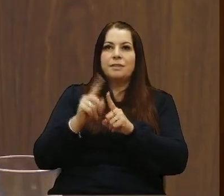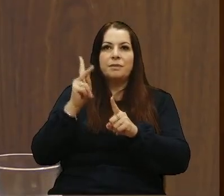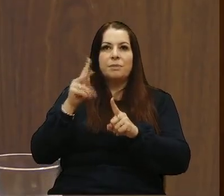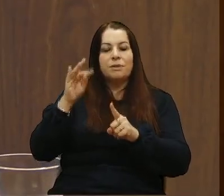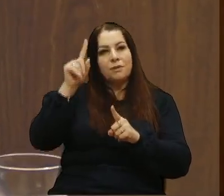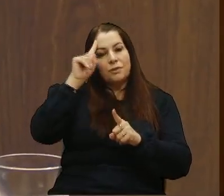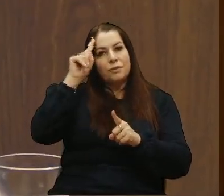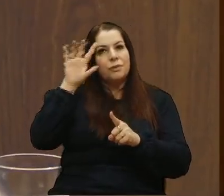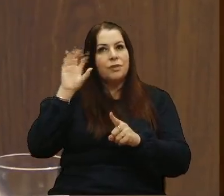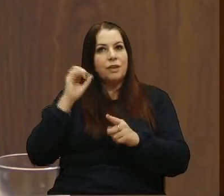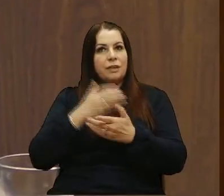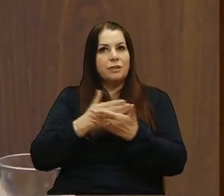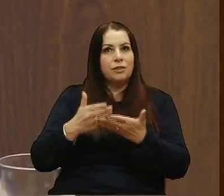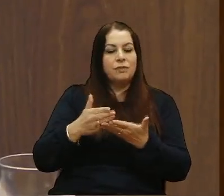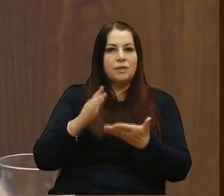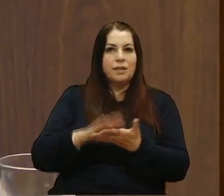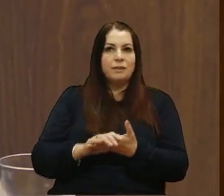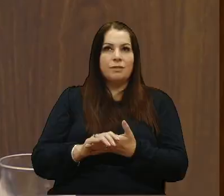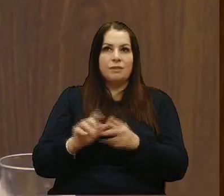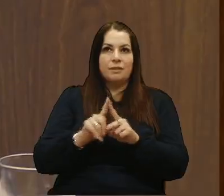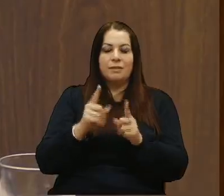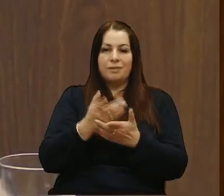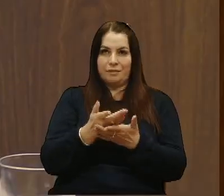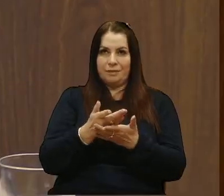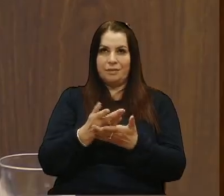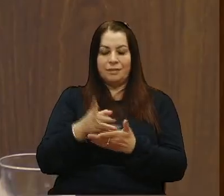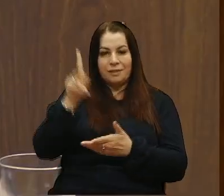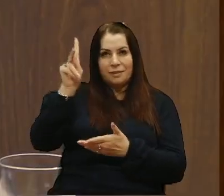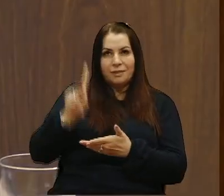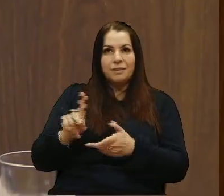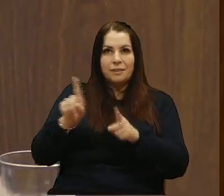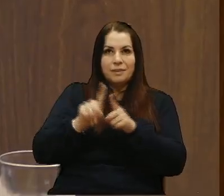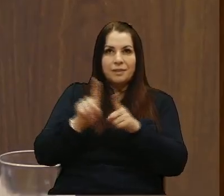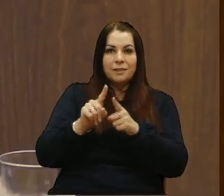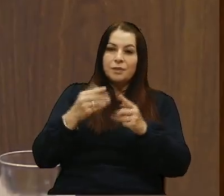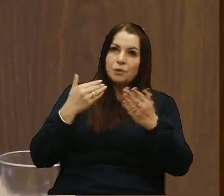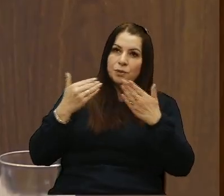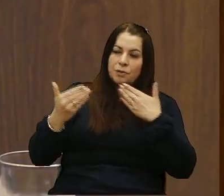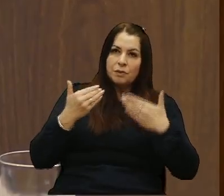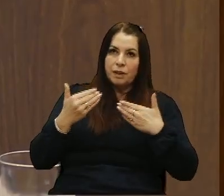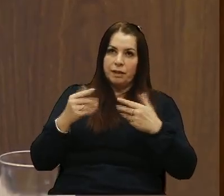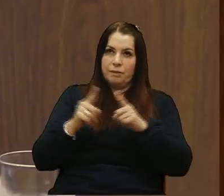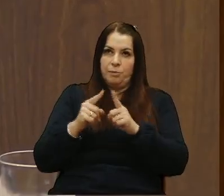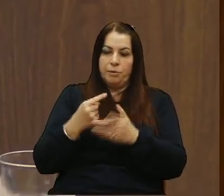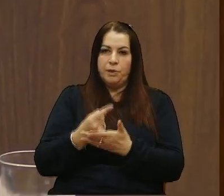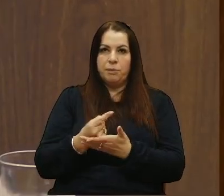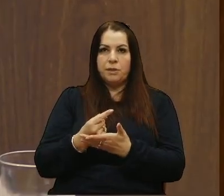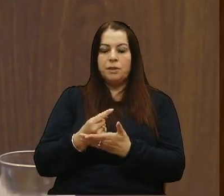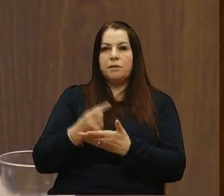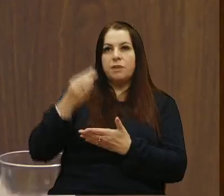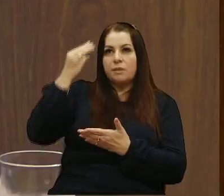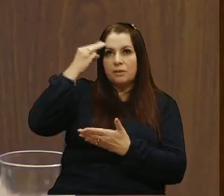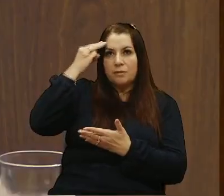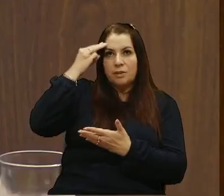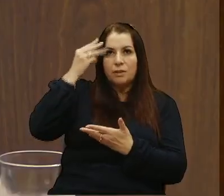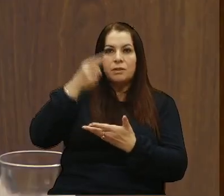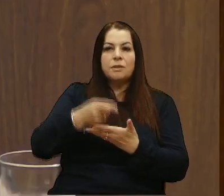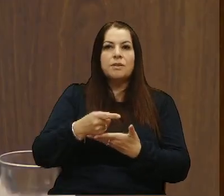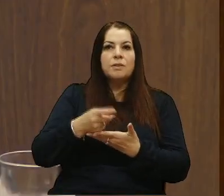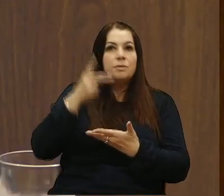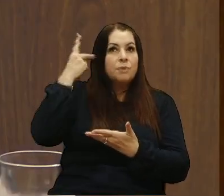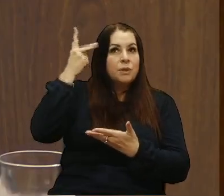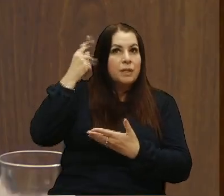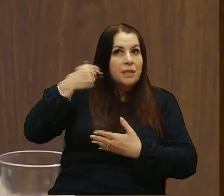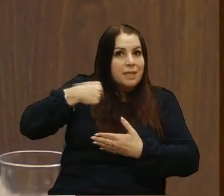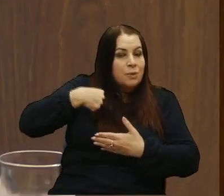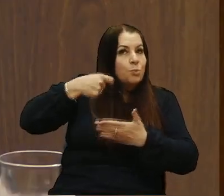todo dia. Mas é diferente quando uma pessoa duvida da minha condição mental, de um psiquiatra que é